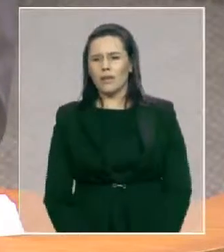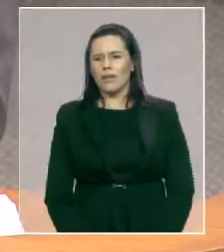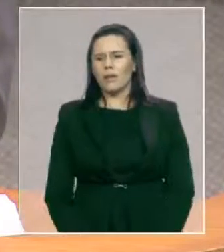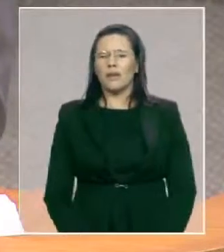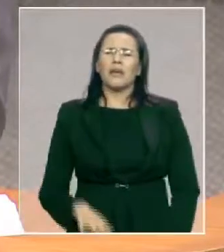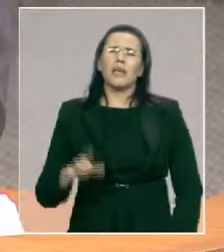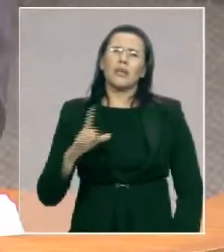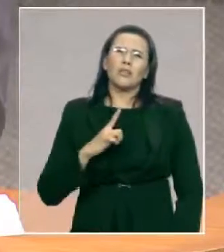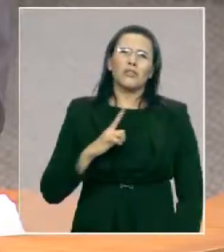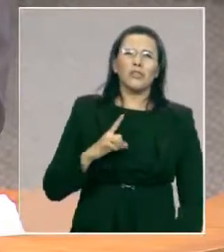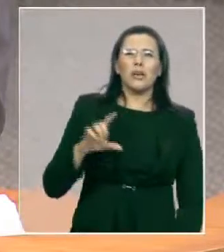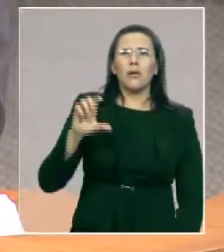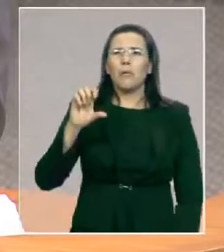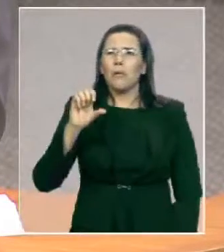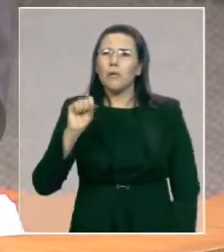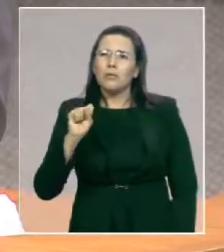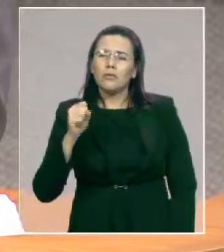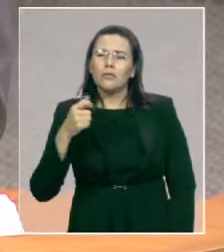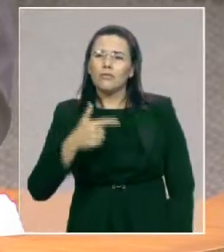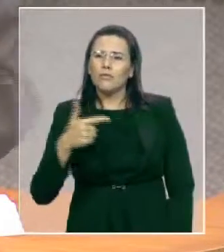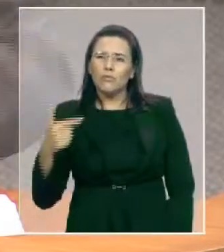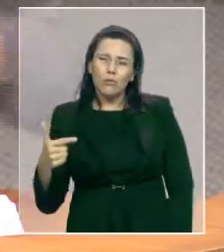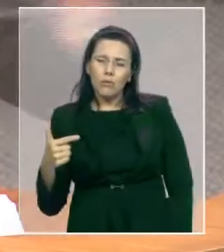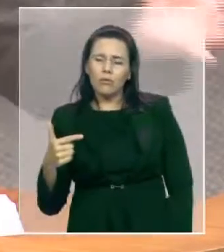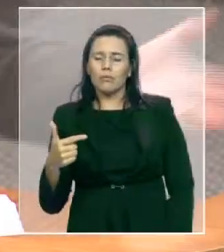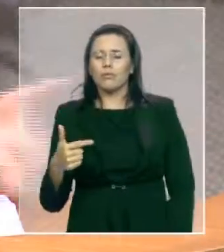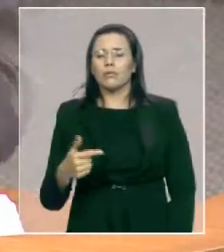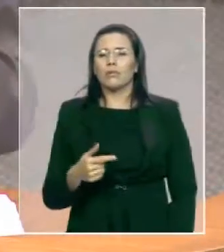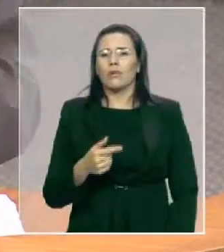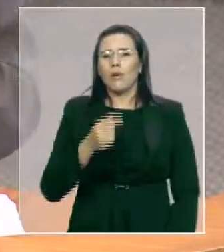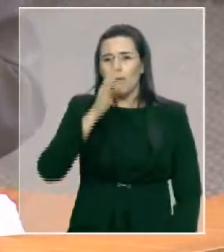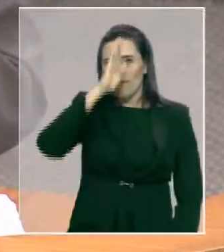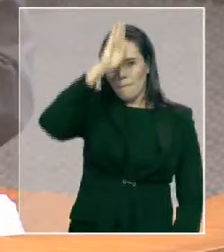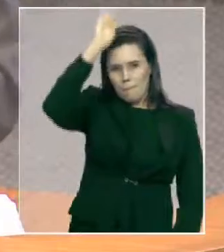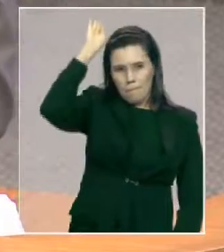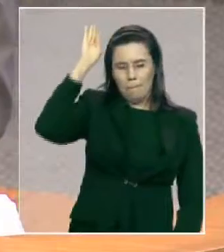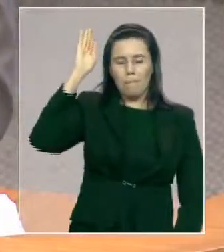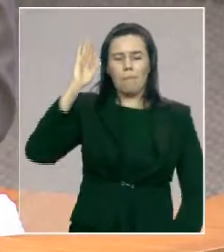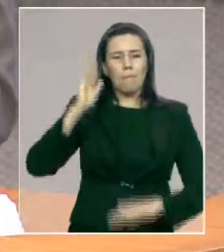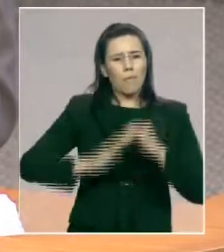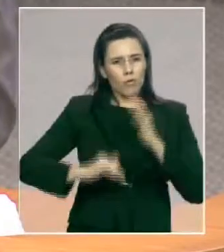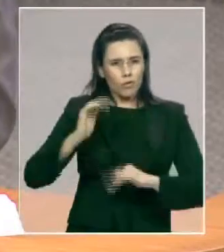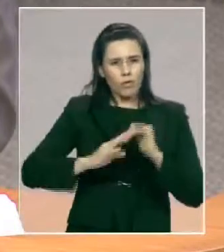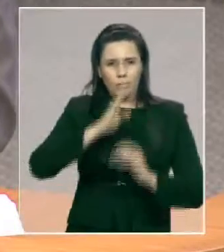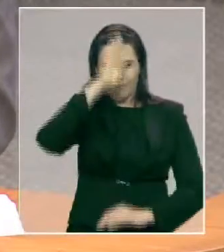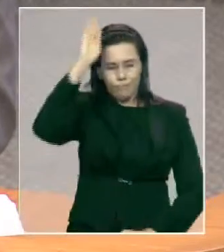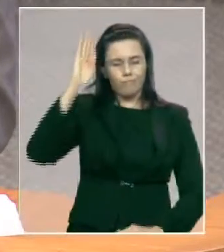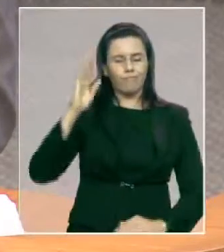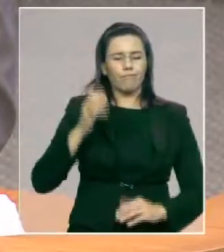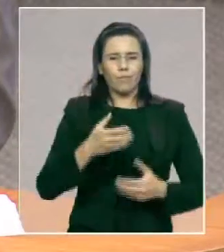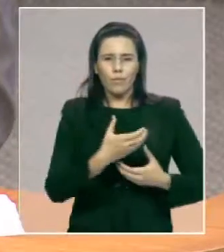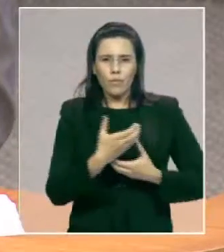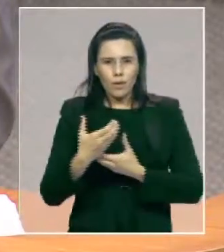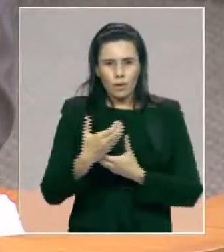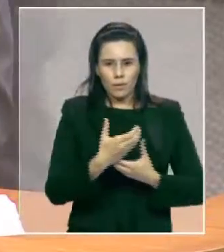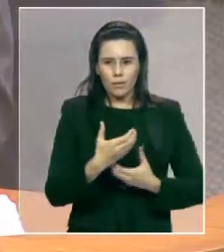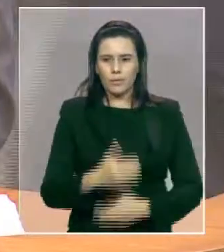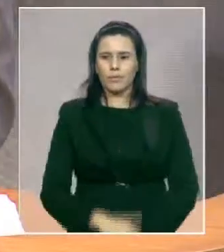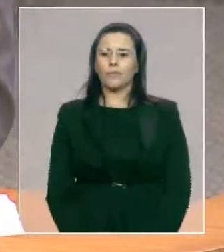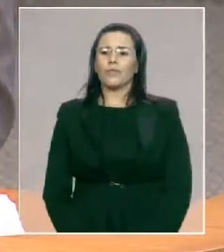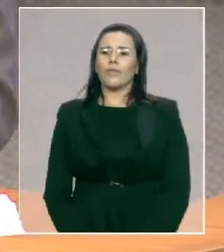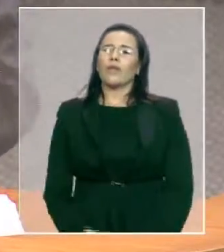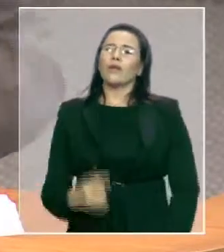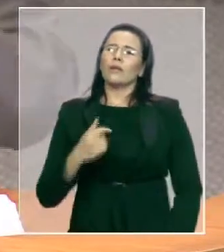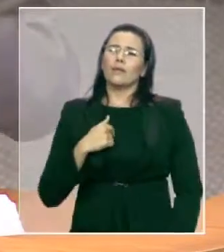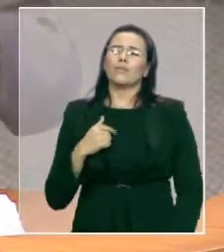822 bombeiros militares, e o certo é que ele entendeu a nossa solicitação,